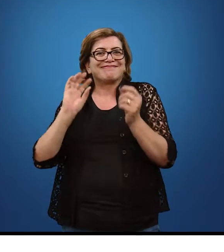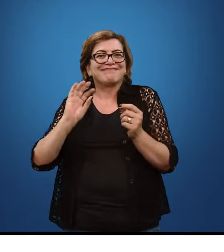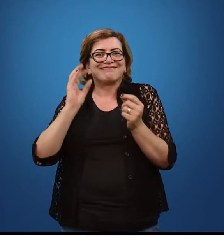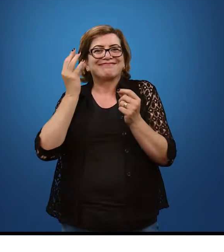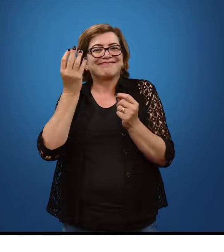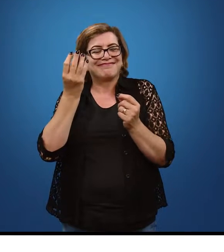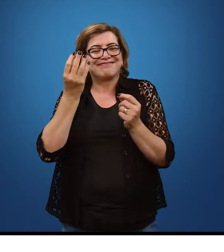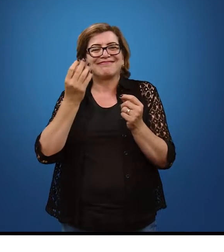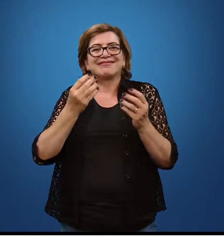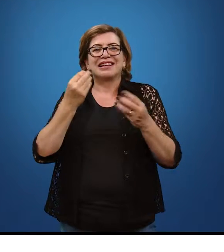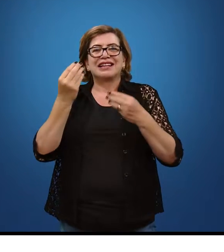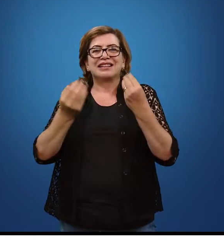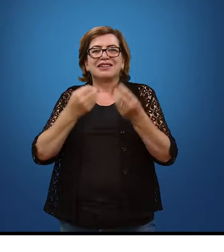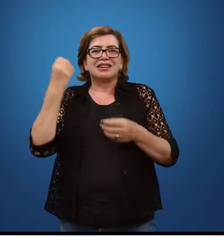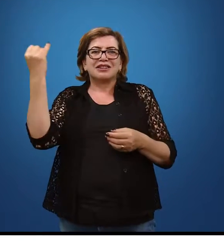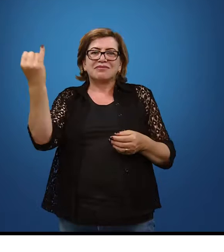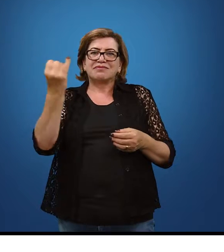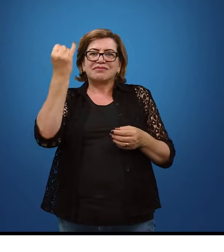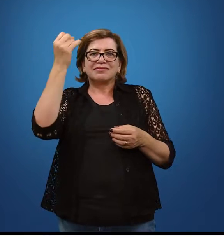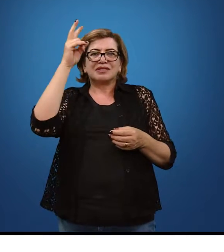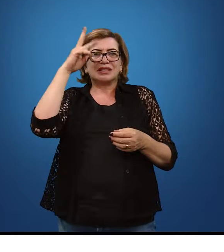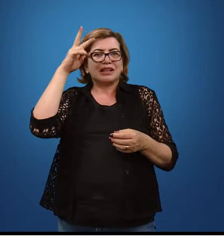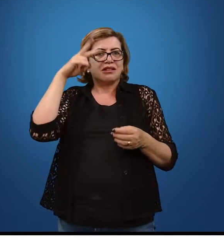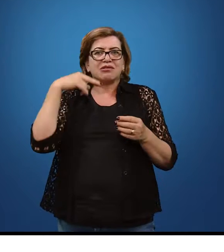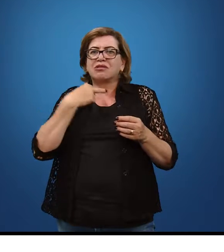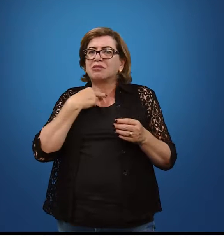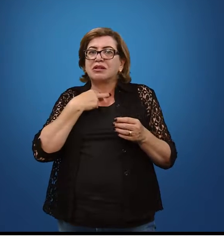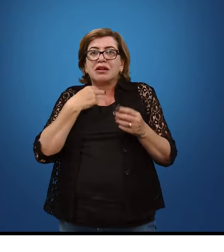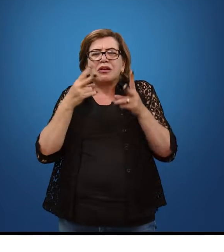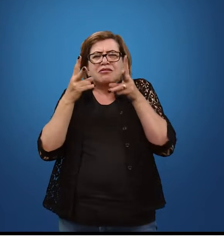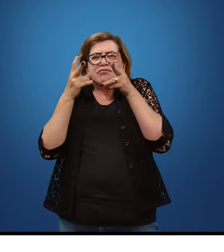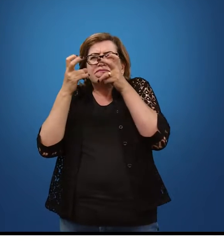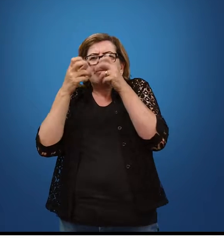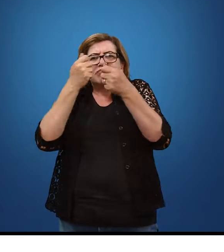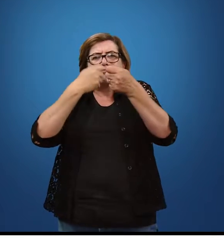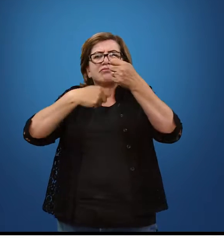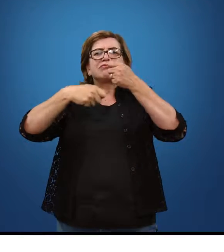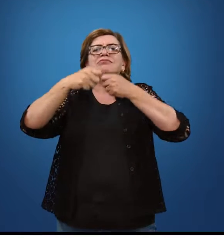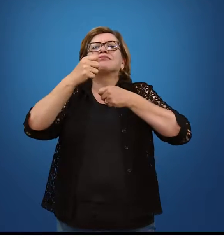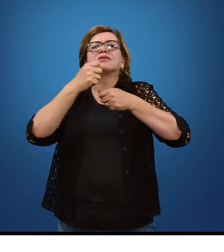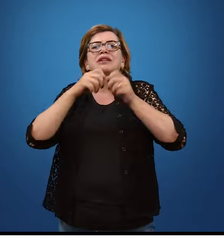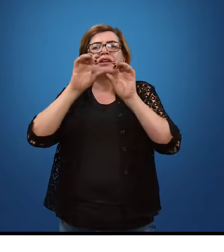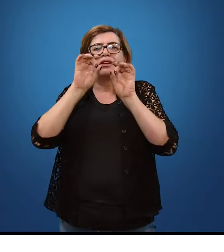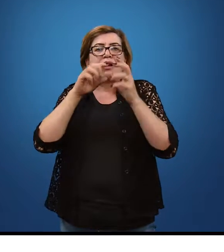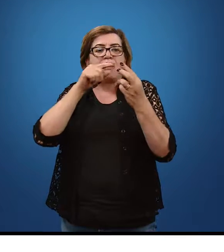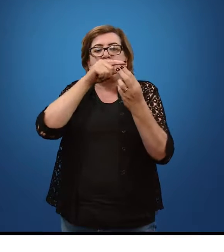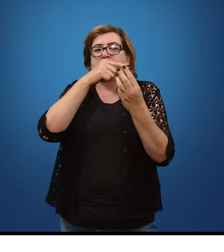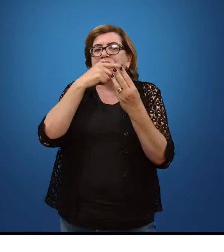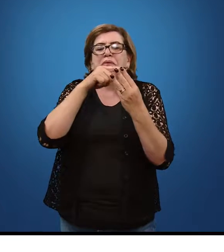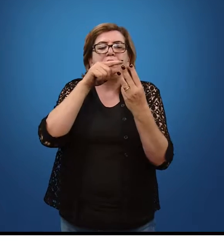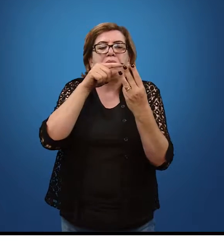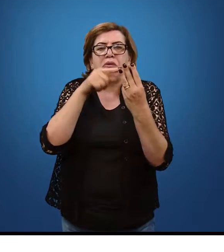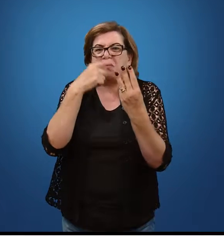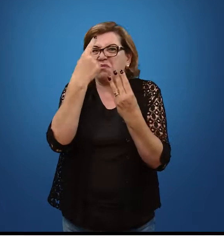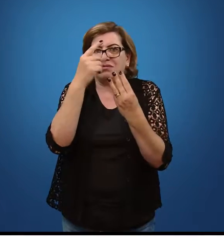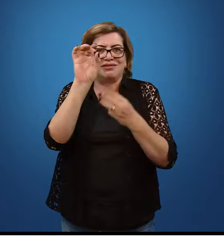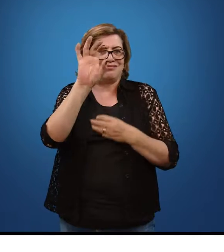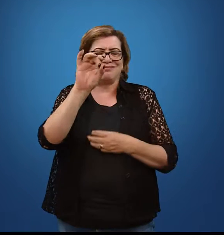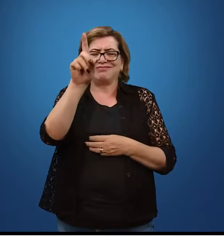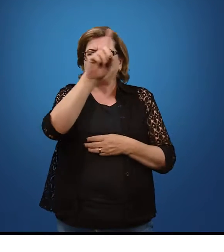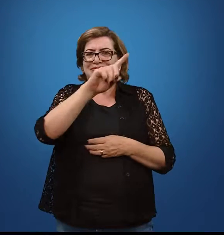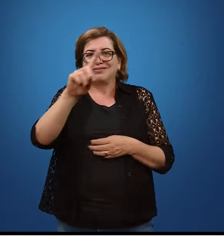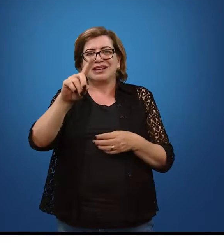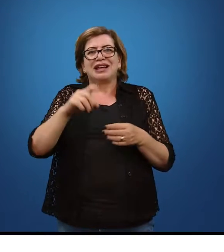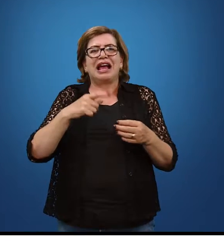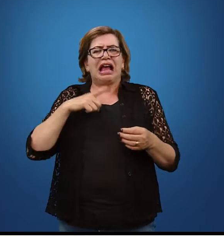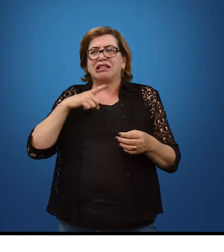importante lembrarmos que nós não podemos enxergar a administração apenas sobre uma perspectiva. Não adianta eu ter